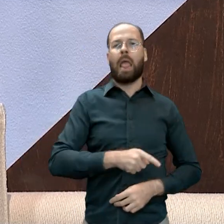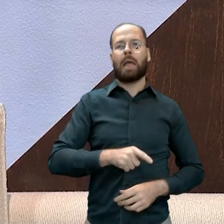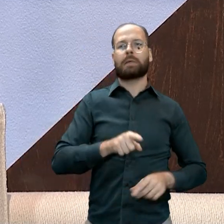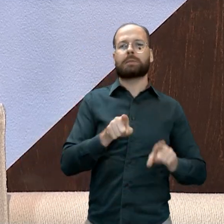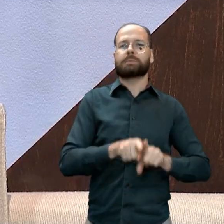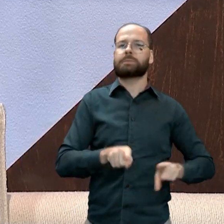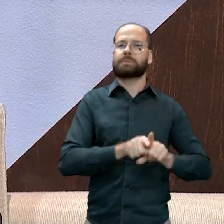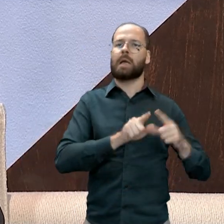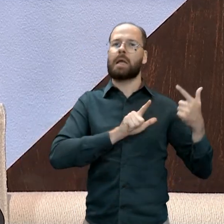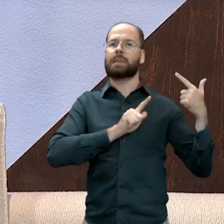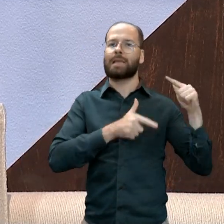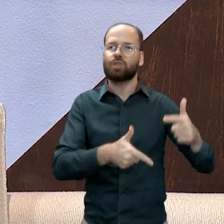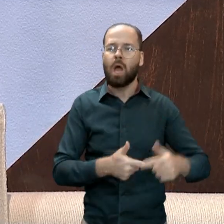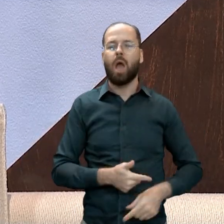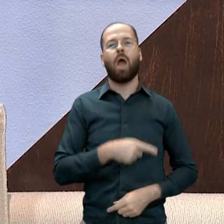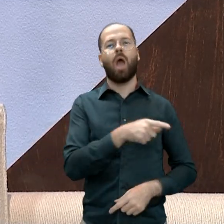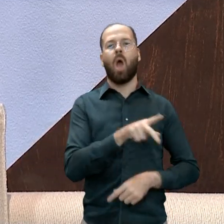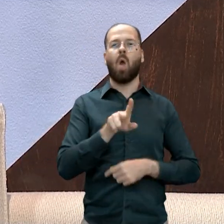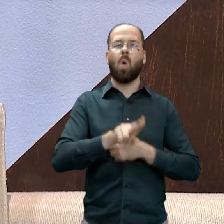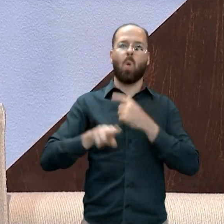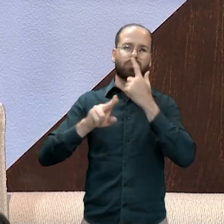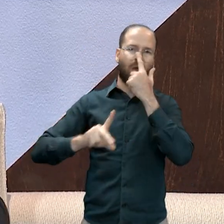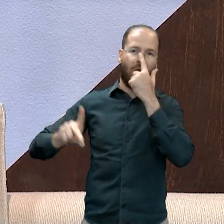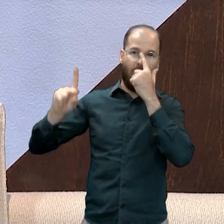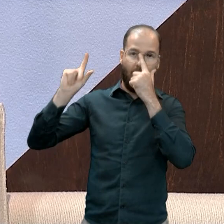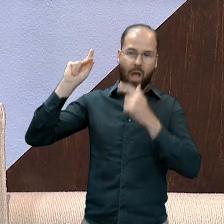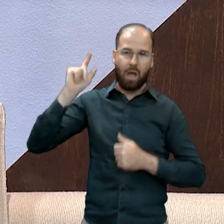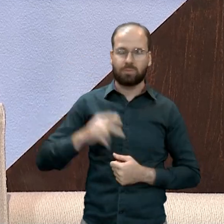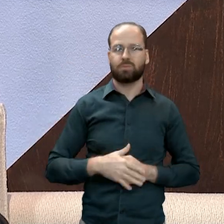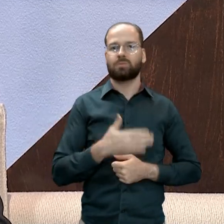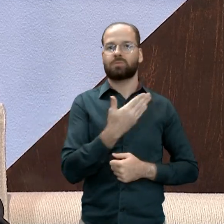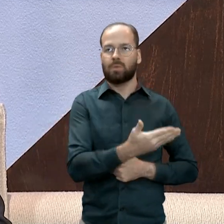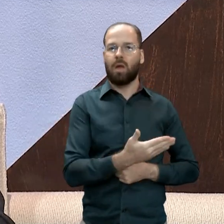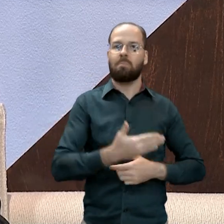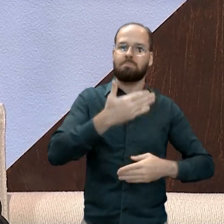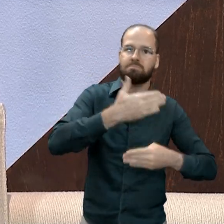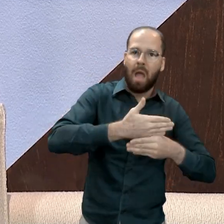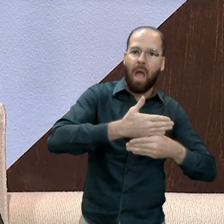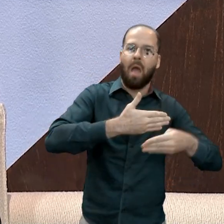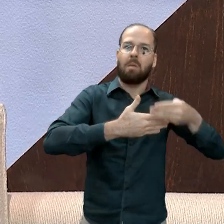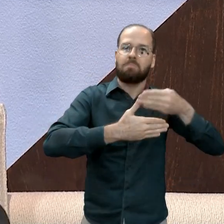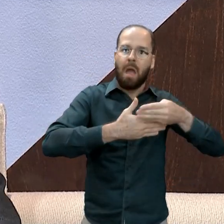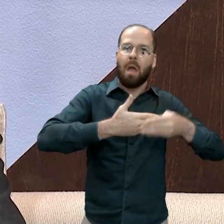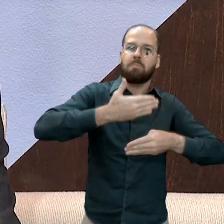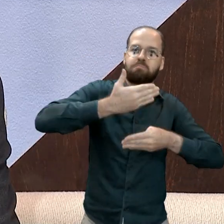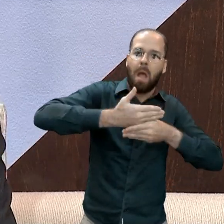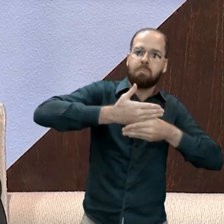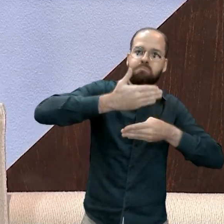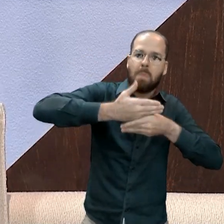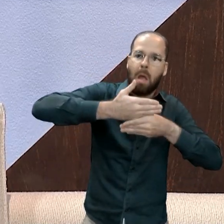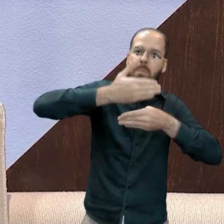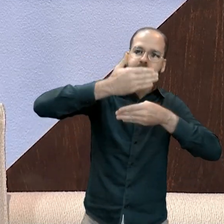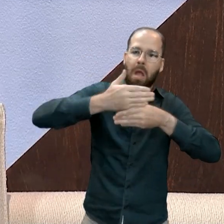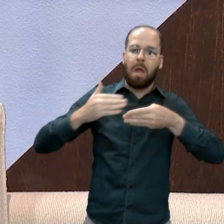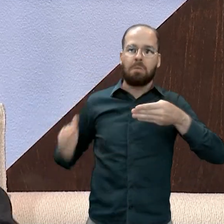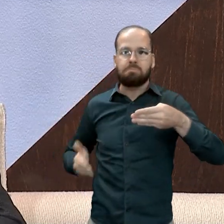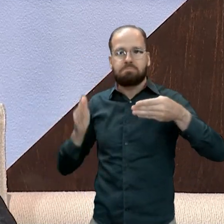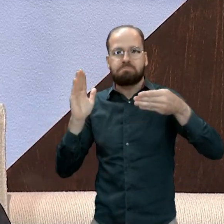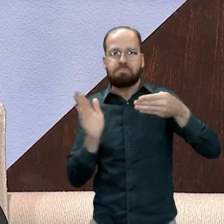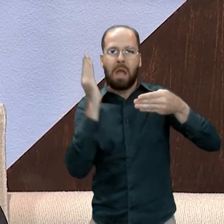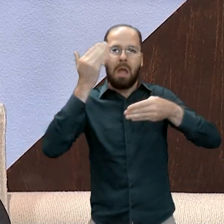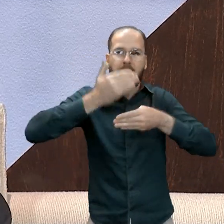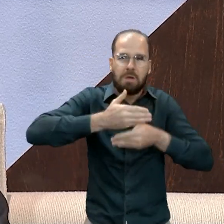que usa técnicas muito rudimentares, né? É o bloco sobre bloco, é o tijolo sobre tijolo, tem